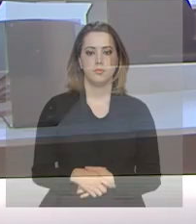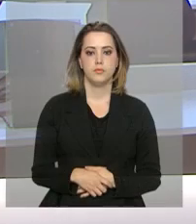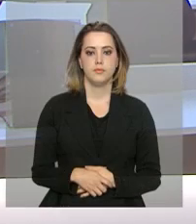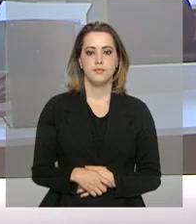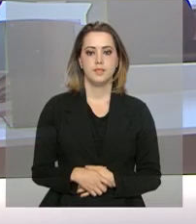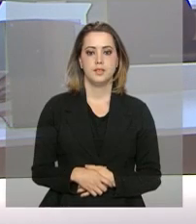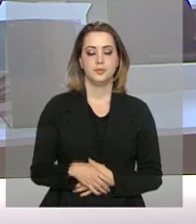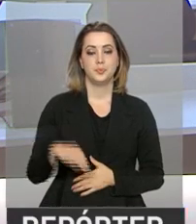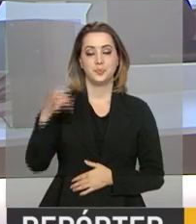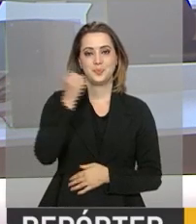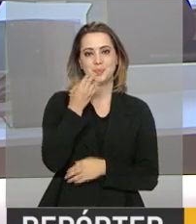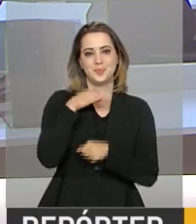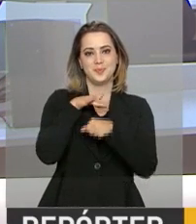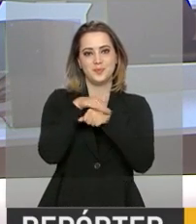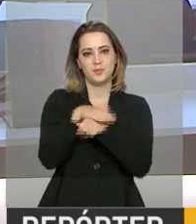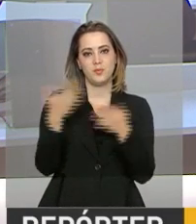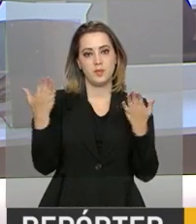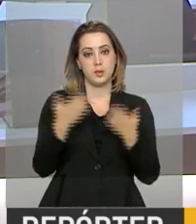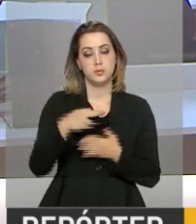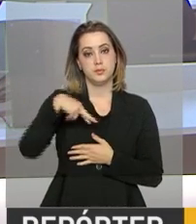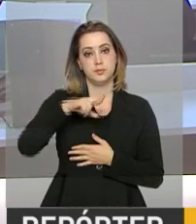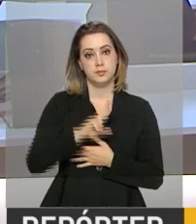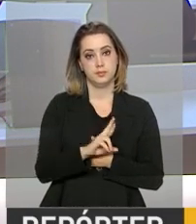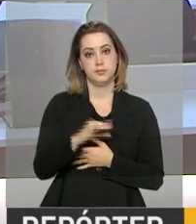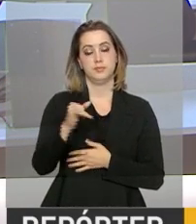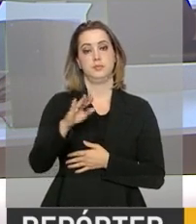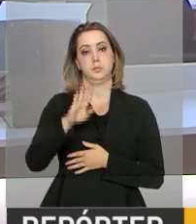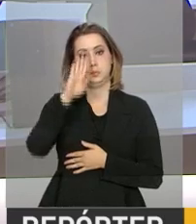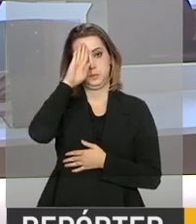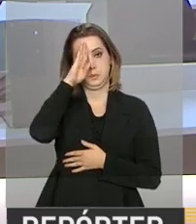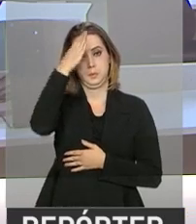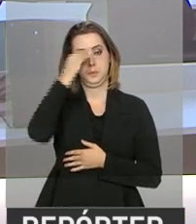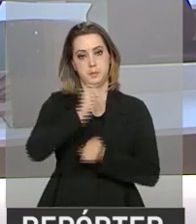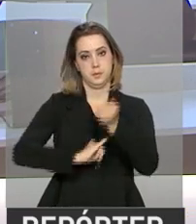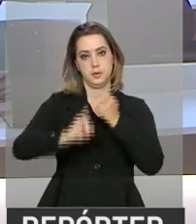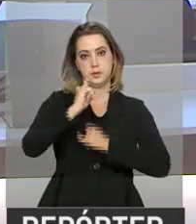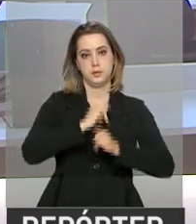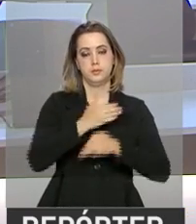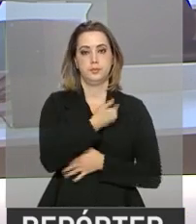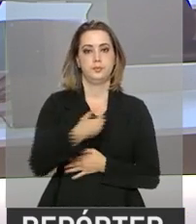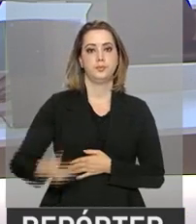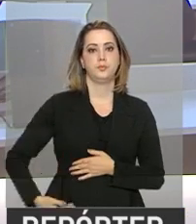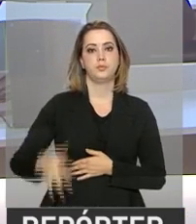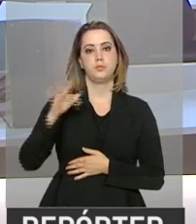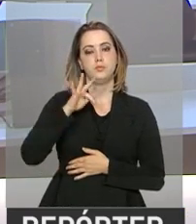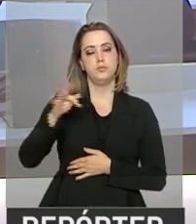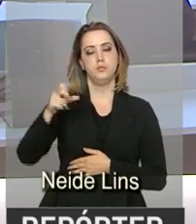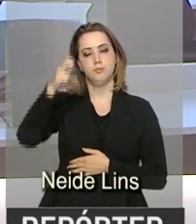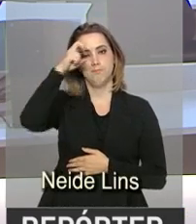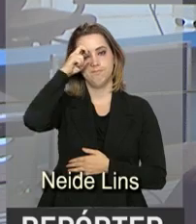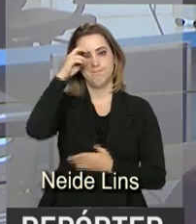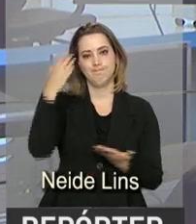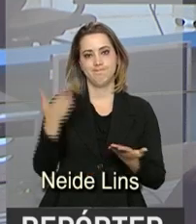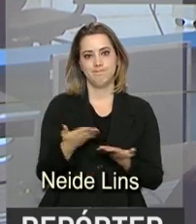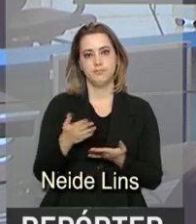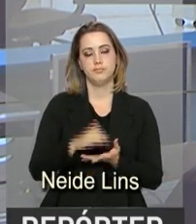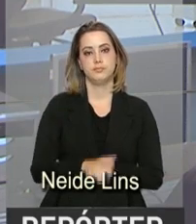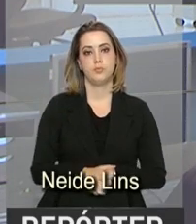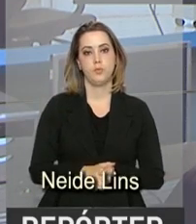olá boa noite estamos de volta com harry potter nbr as principais notícias do governo federal desta quinta-feira